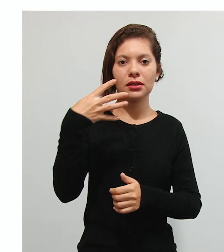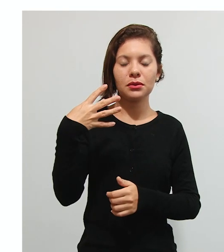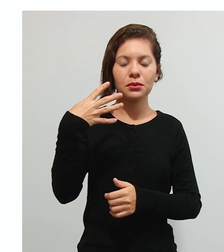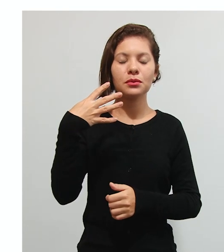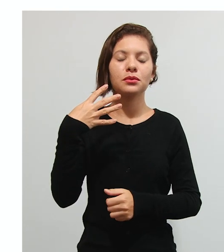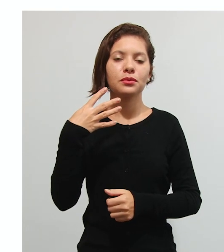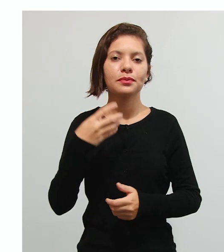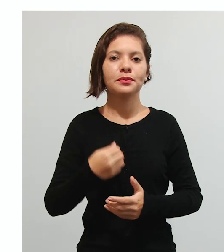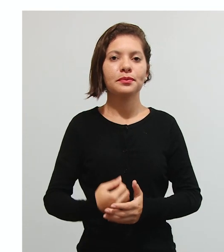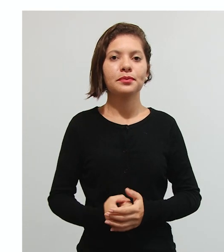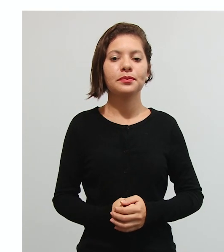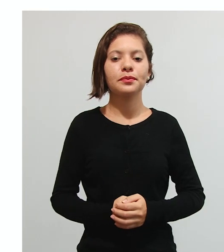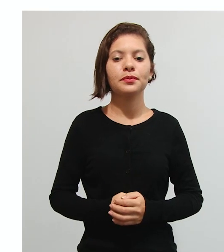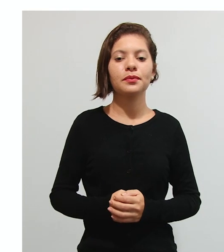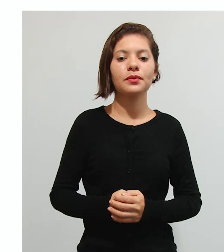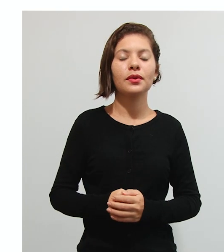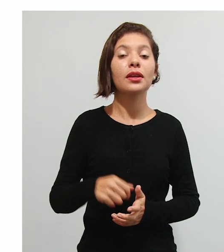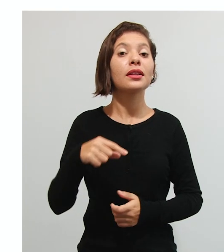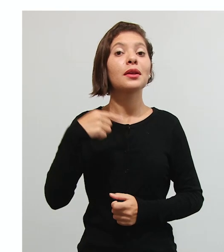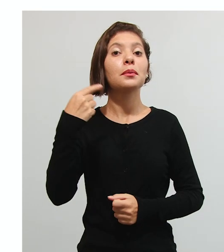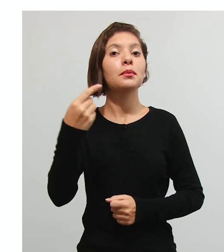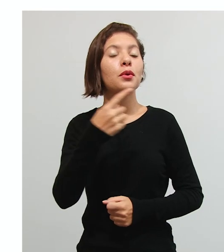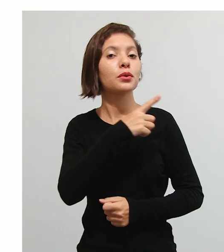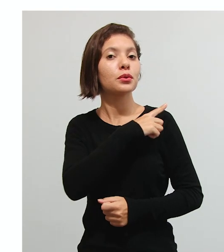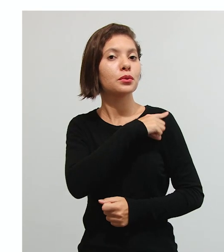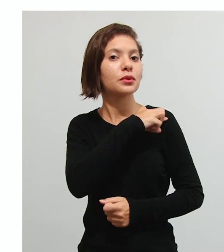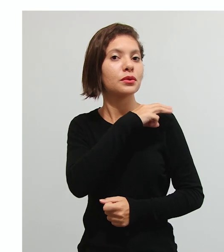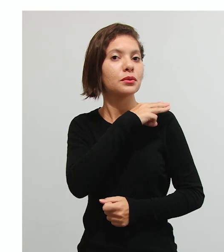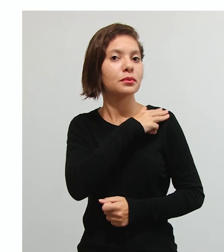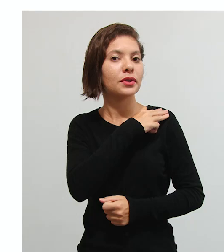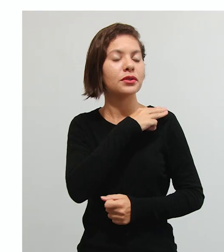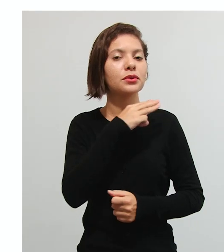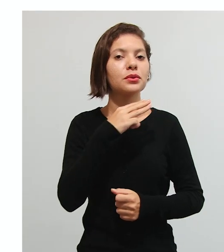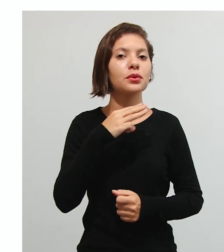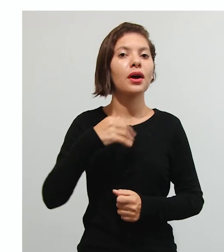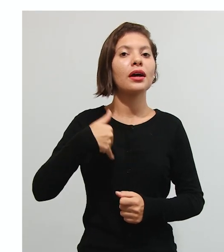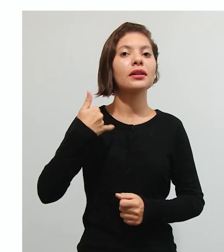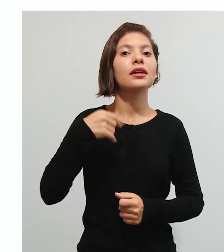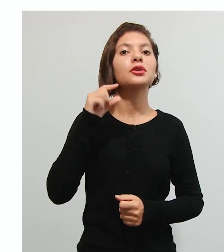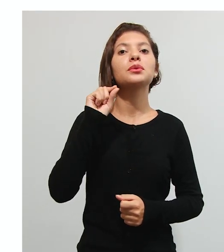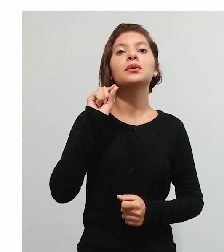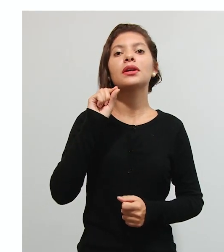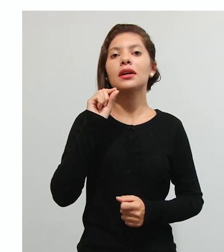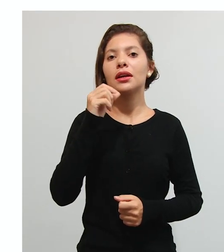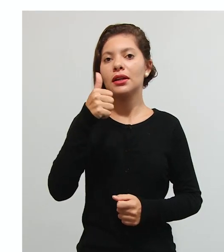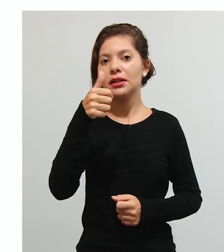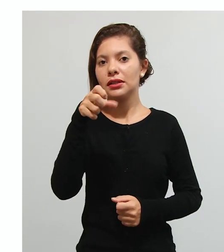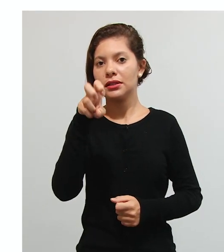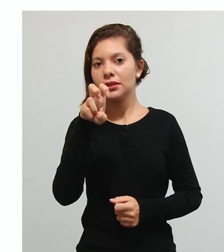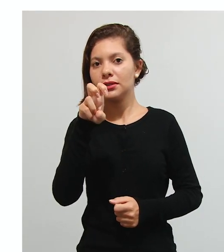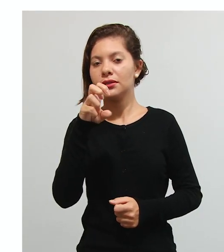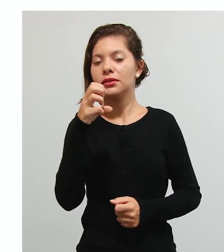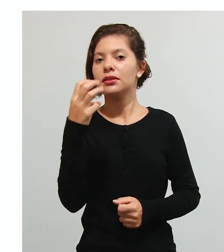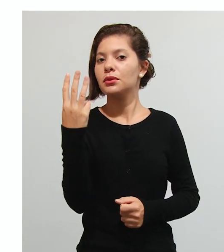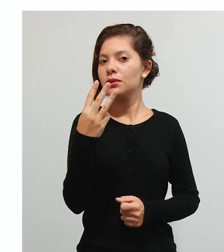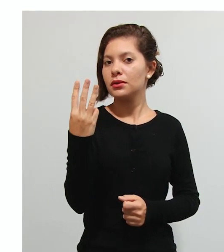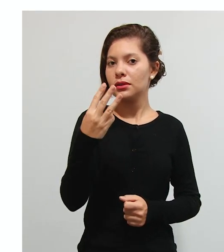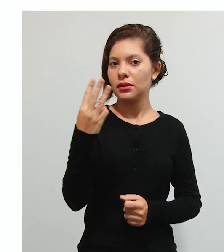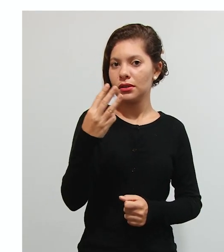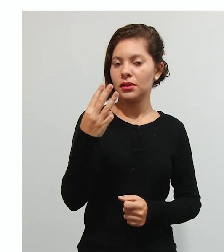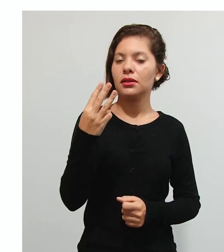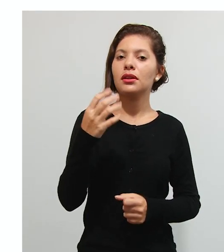dela, vai estar no ensino fundamental. No ensino médio, ela já inicia a partir dos 15, né? São os 3 anos